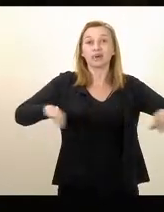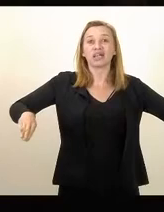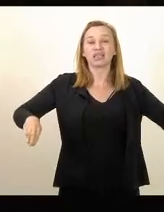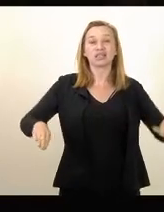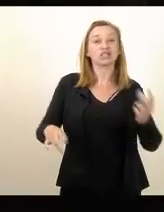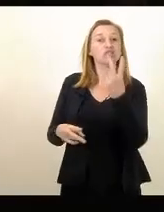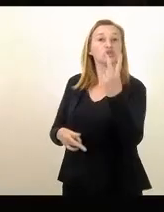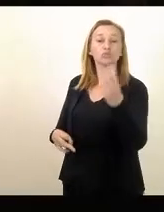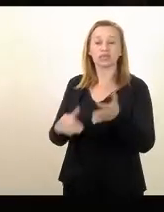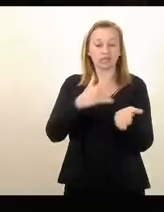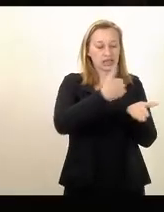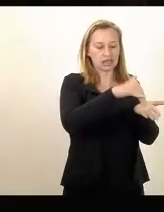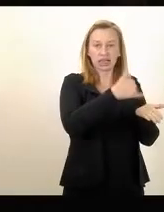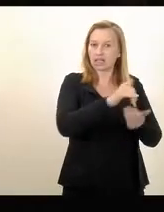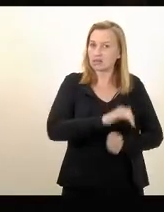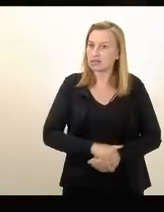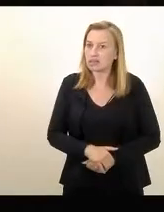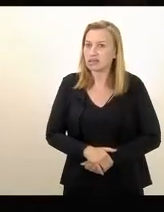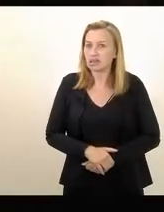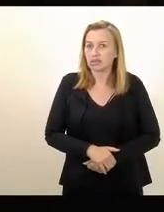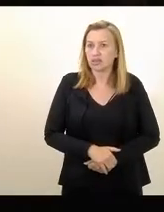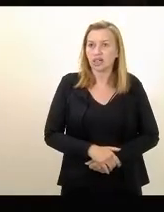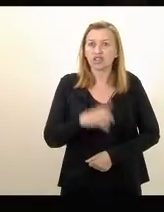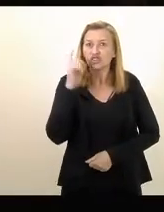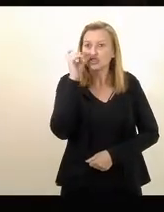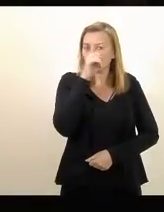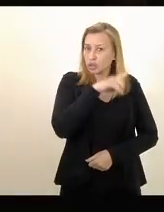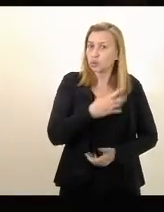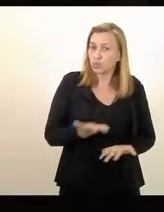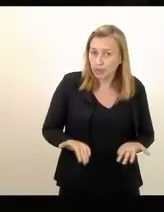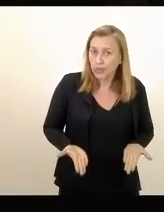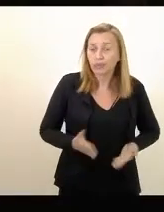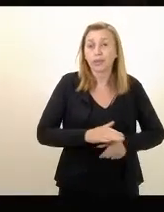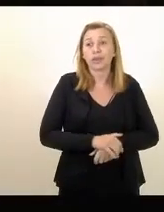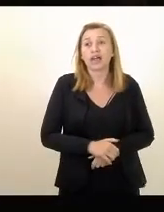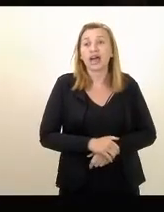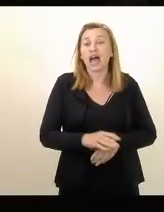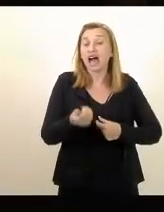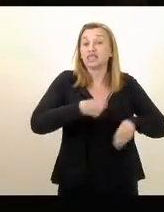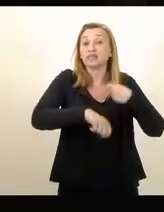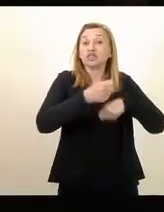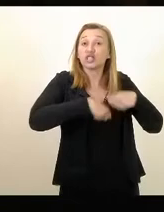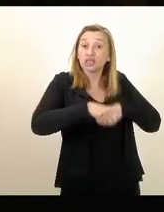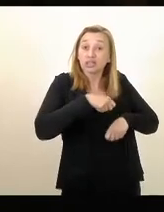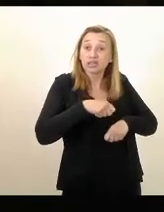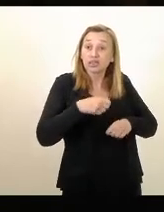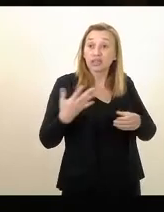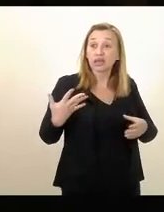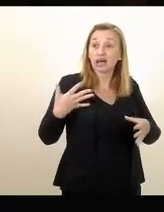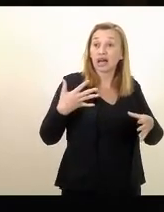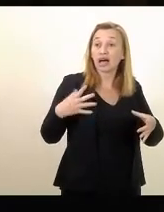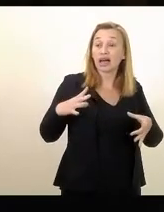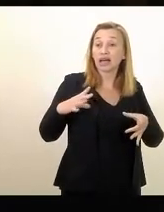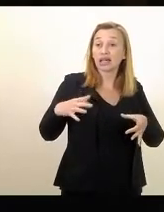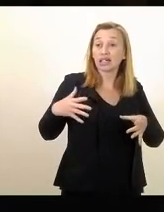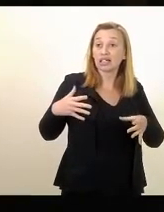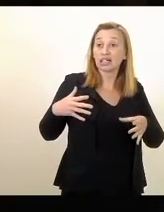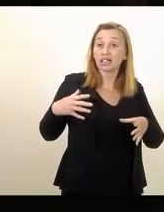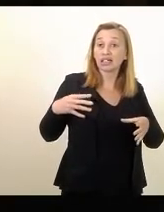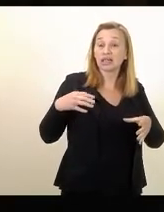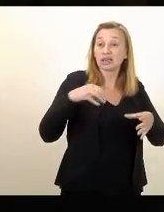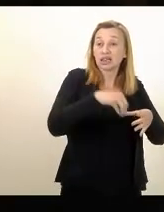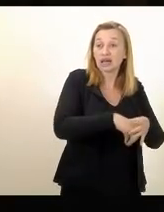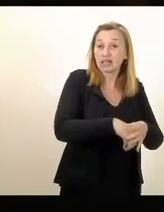duas secretarias inclusive ela dificulta administrativamente a integração da gestão de uma